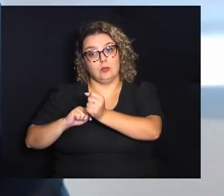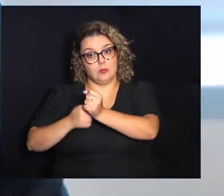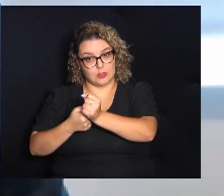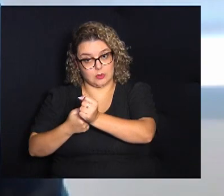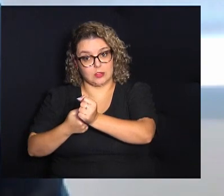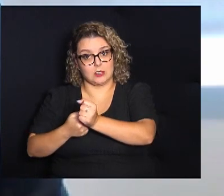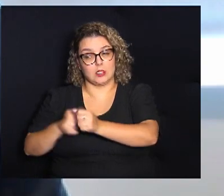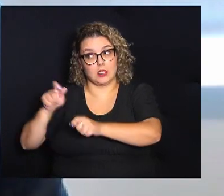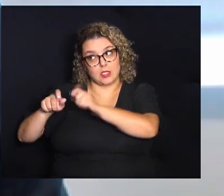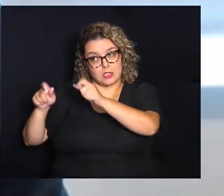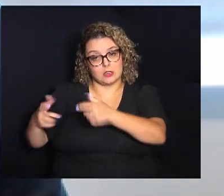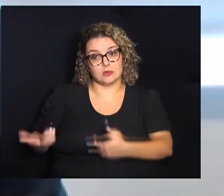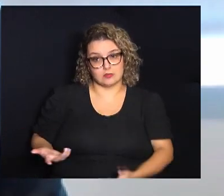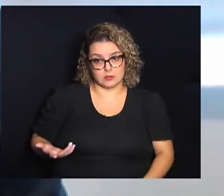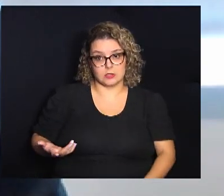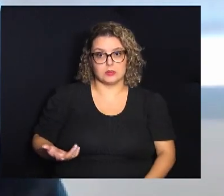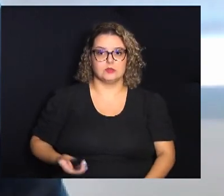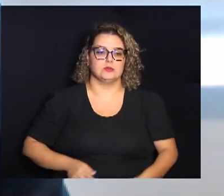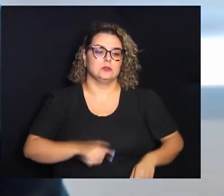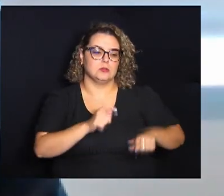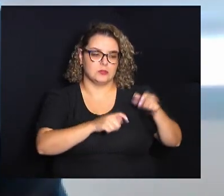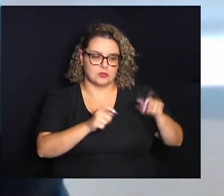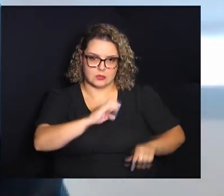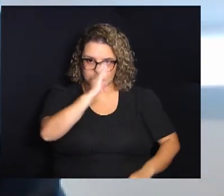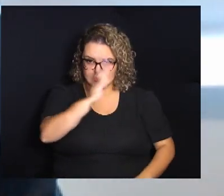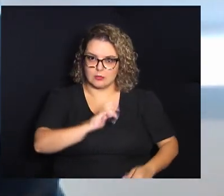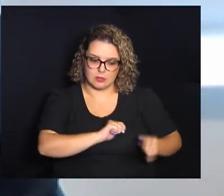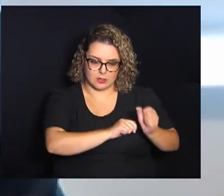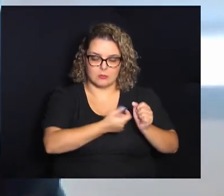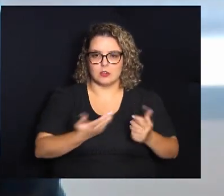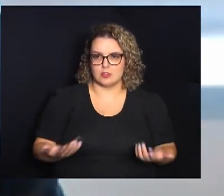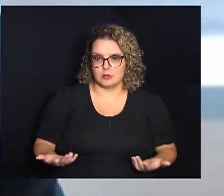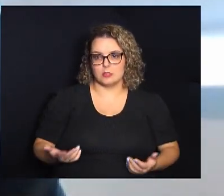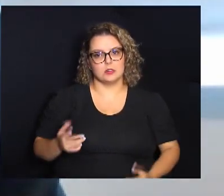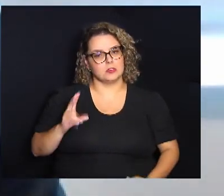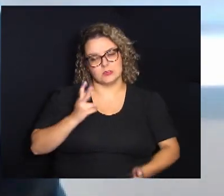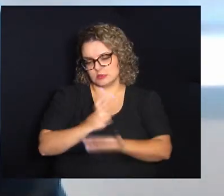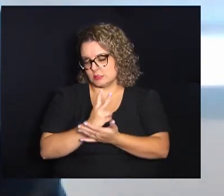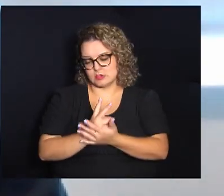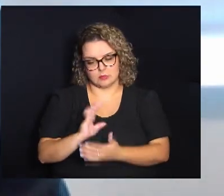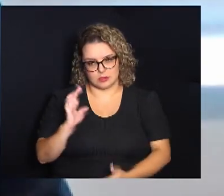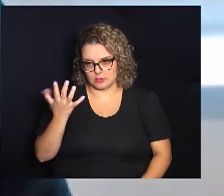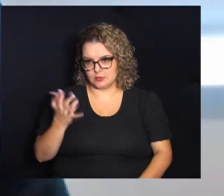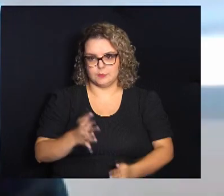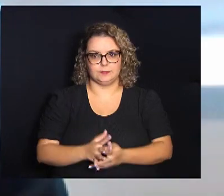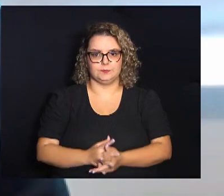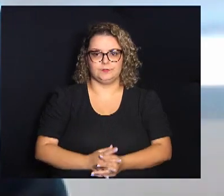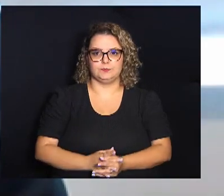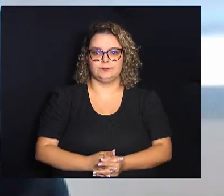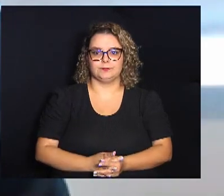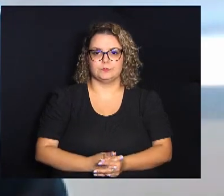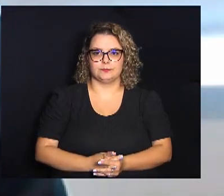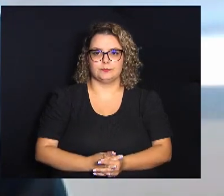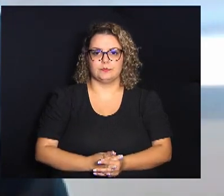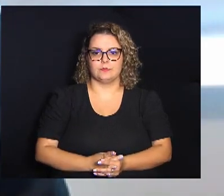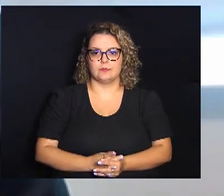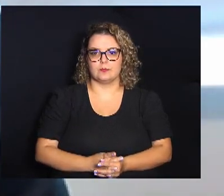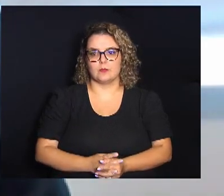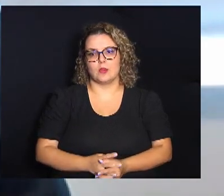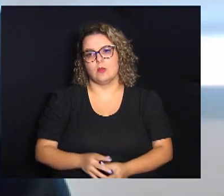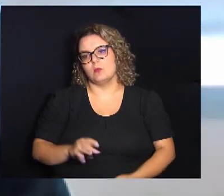usuários brasileiros a esse tipo de site, que é uma coisa corriqueira que acontece, né? Basicamente, você consegue uma ordem judicial,